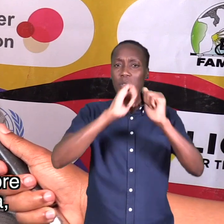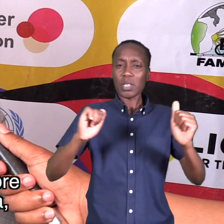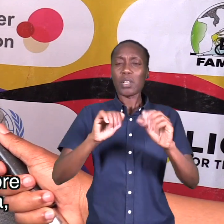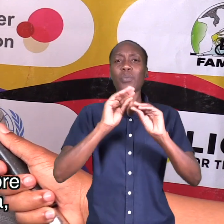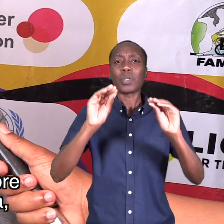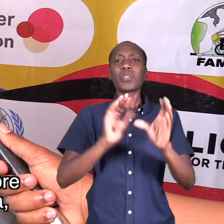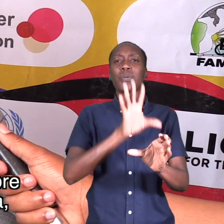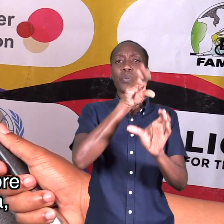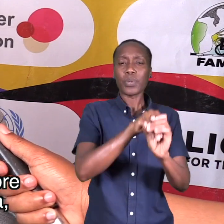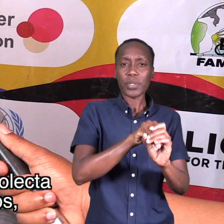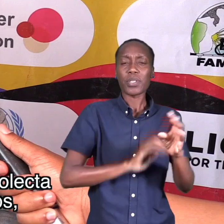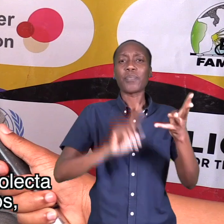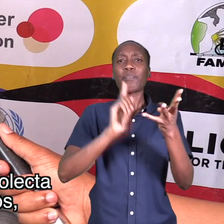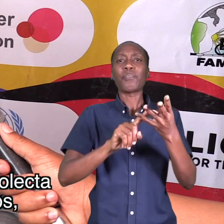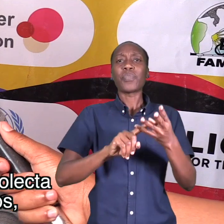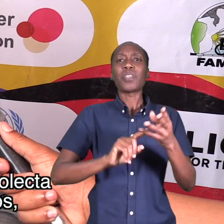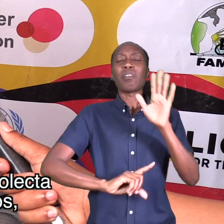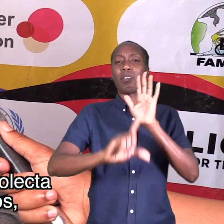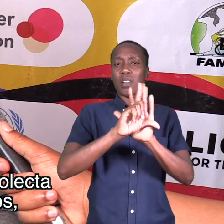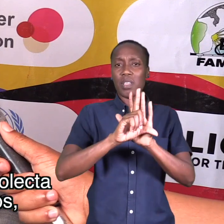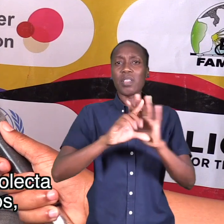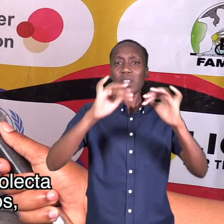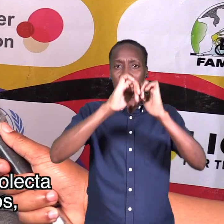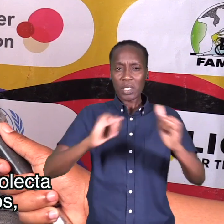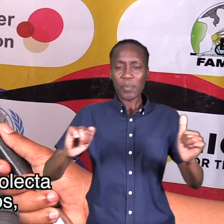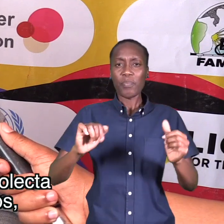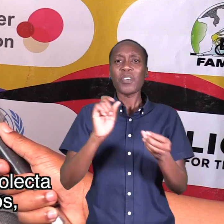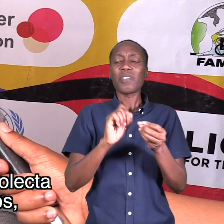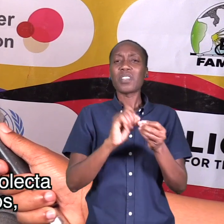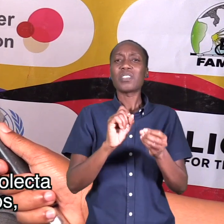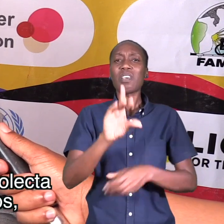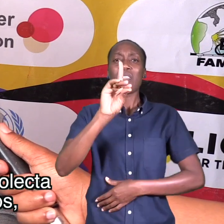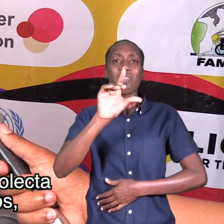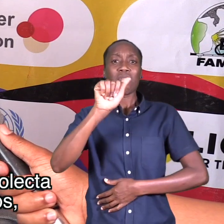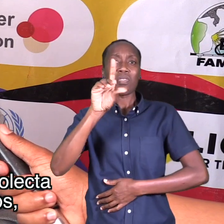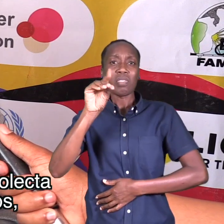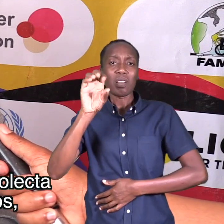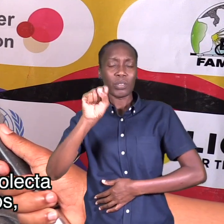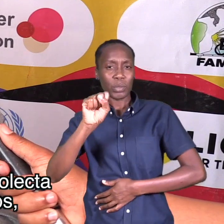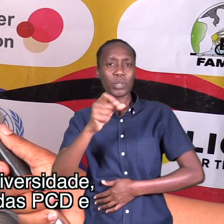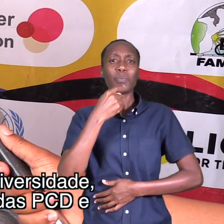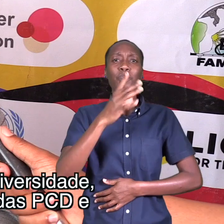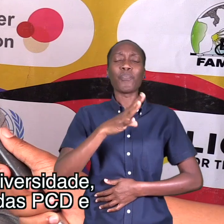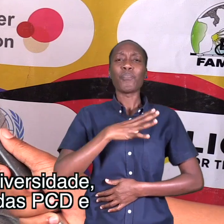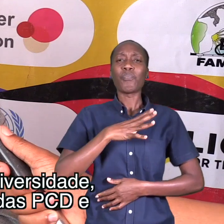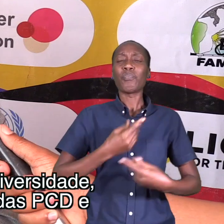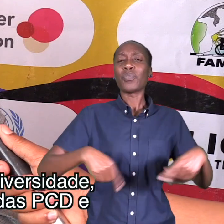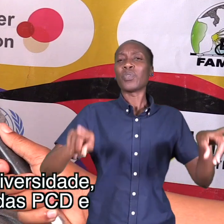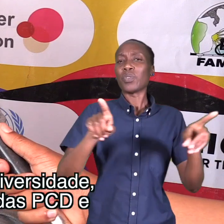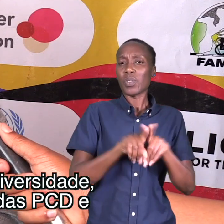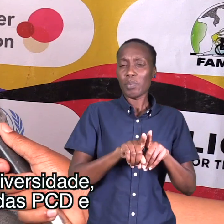sobre educação inclusiva, leis específicas sobre coleta de dados e estatísticas,